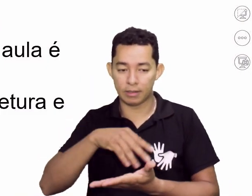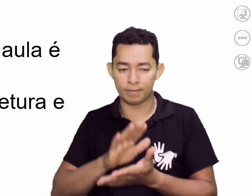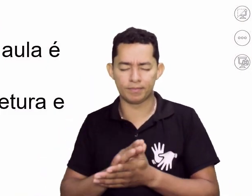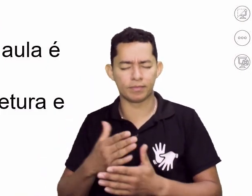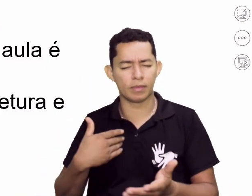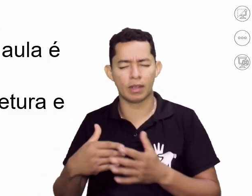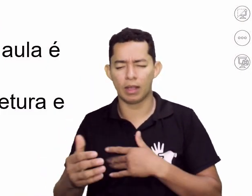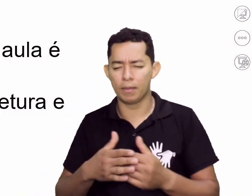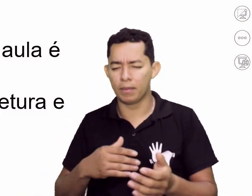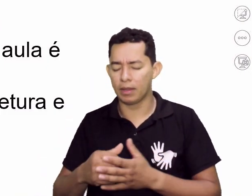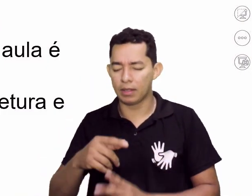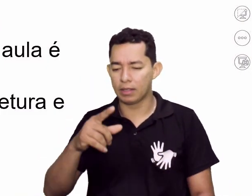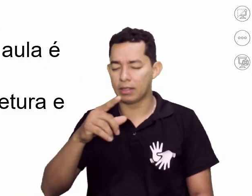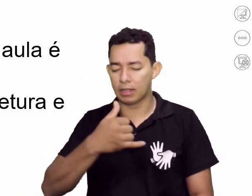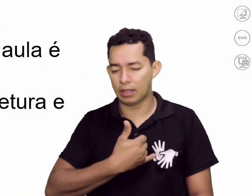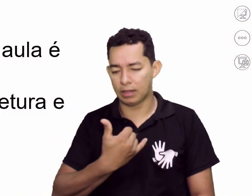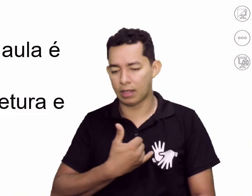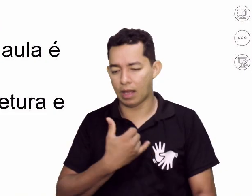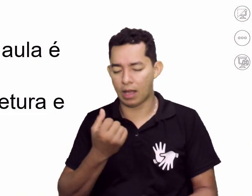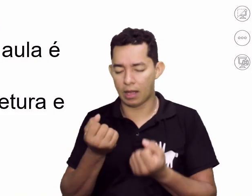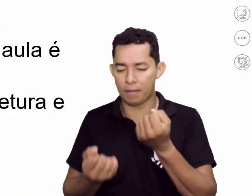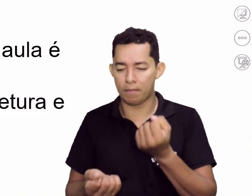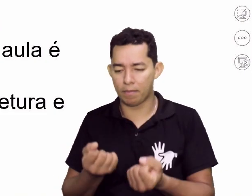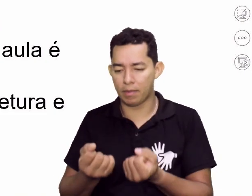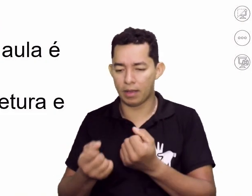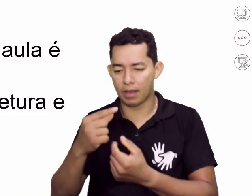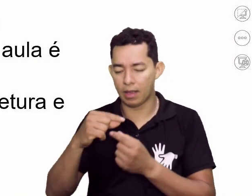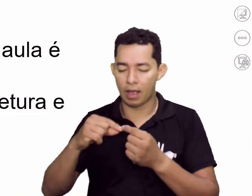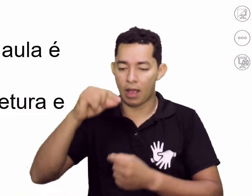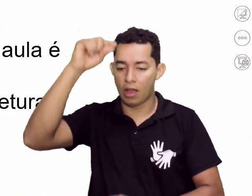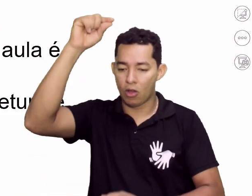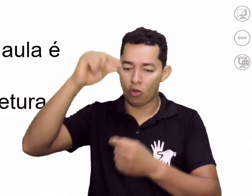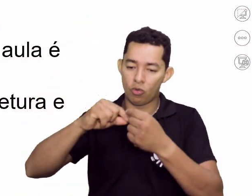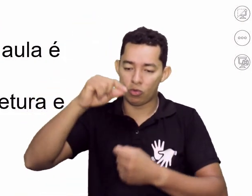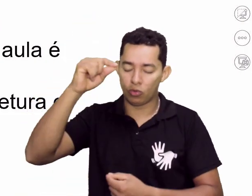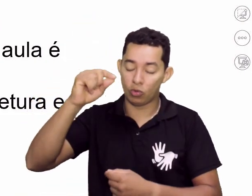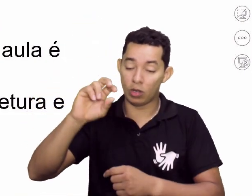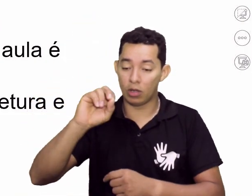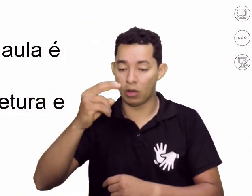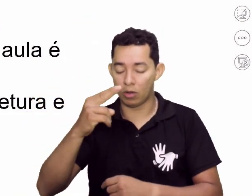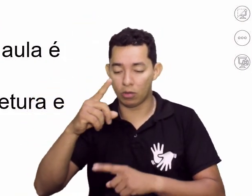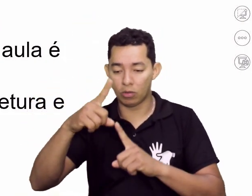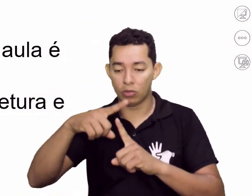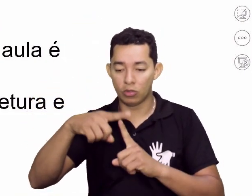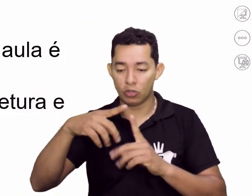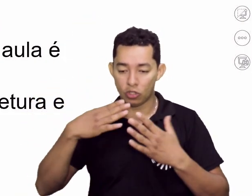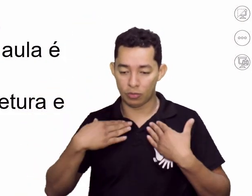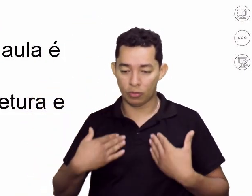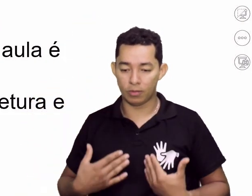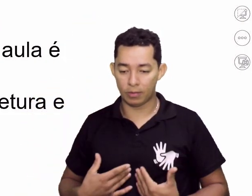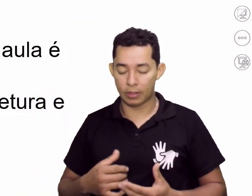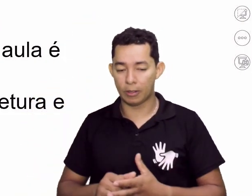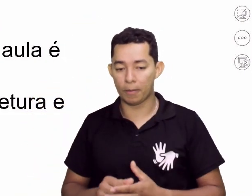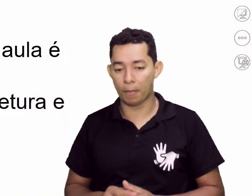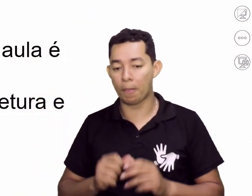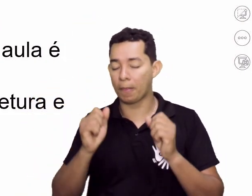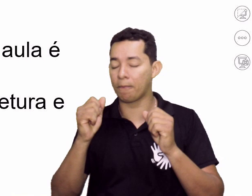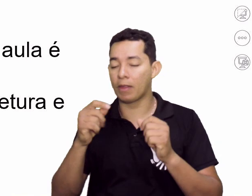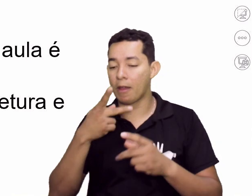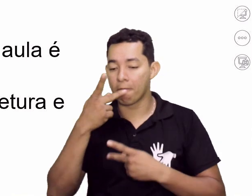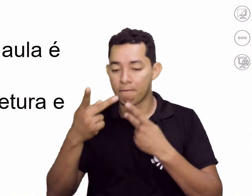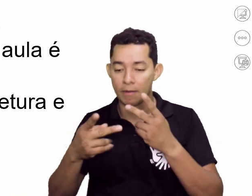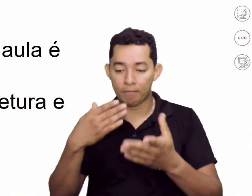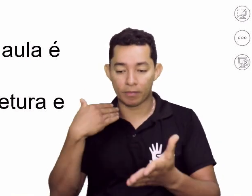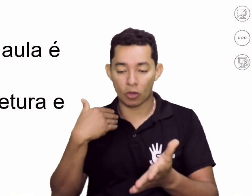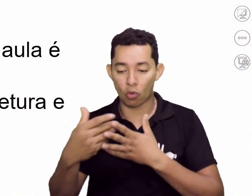idade, peso, altura ou condição física, tá? Defendendo que qualquer corpo pode dançar